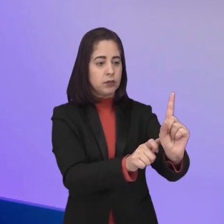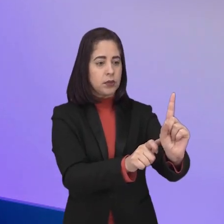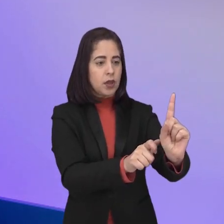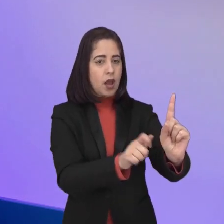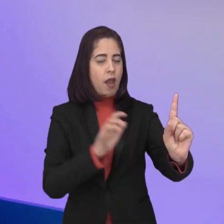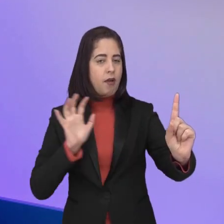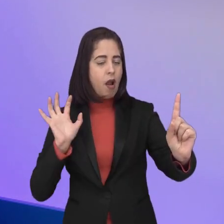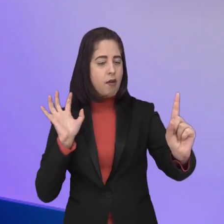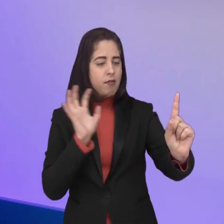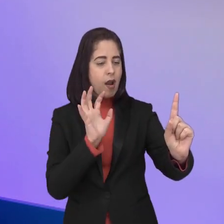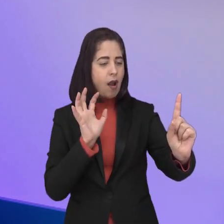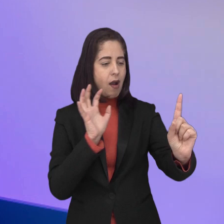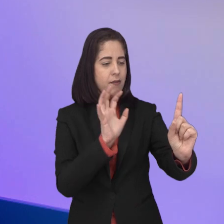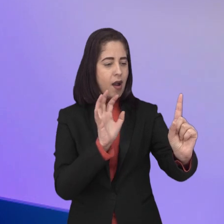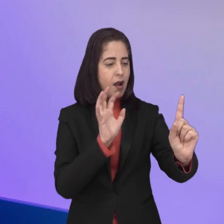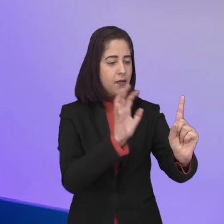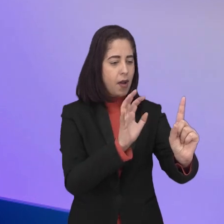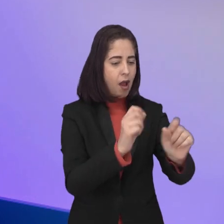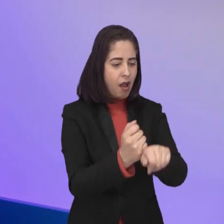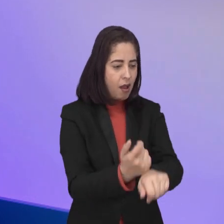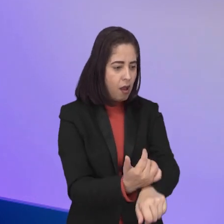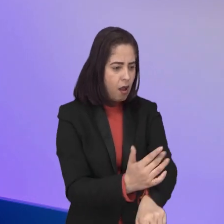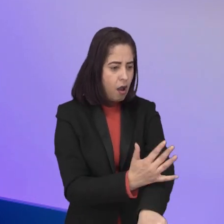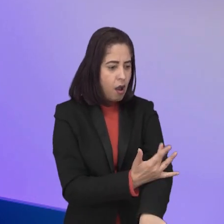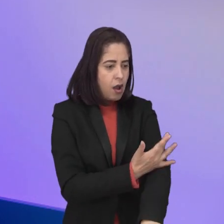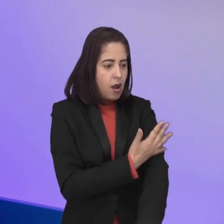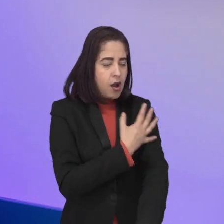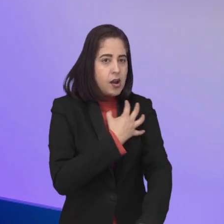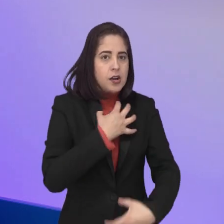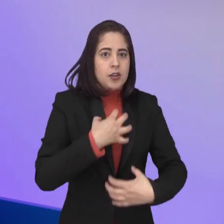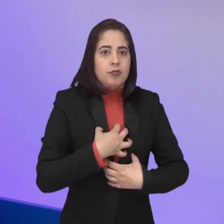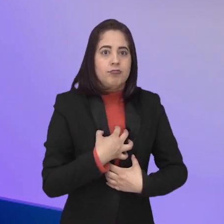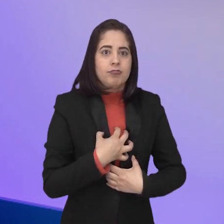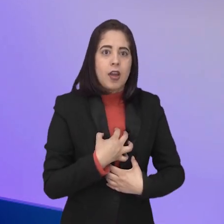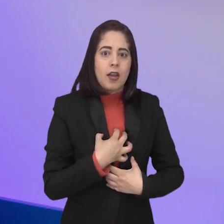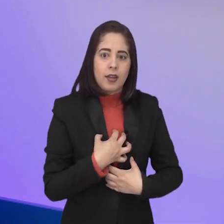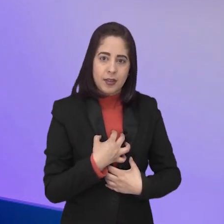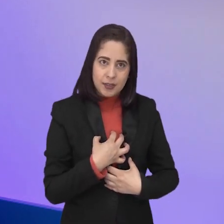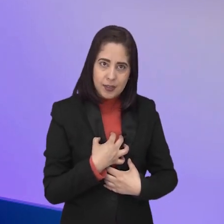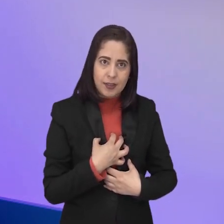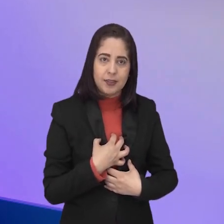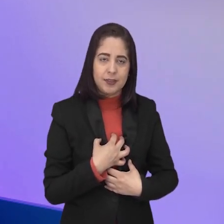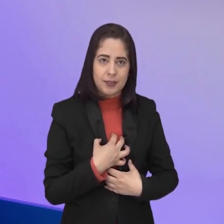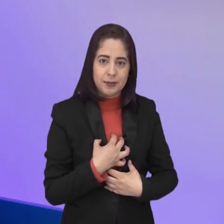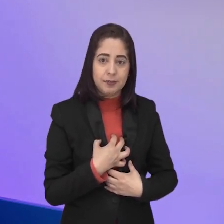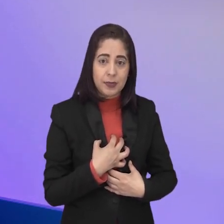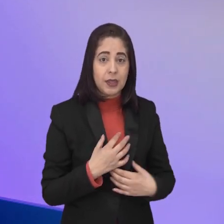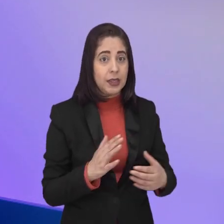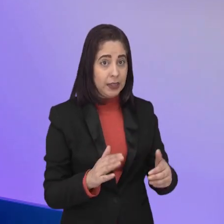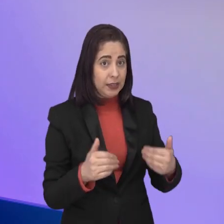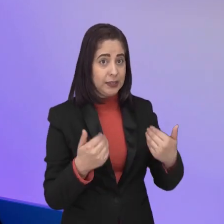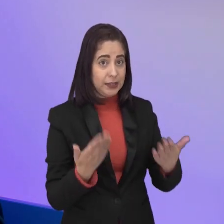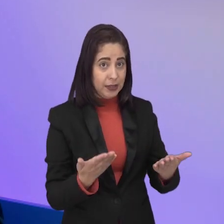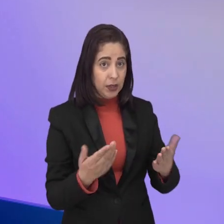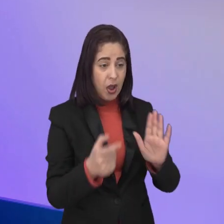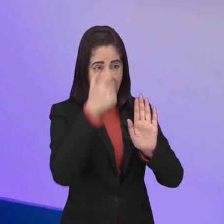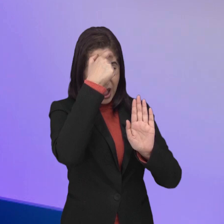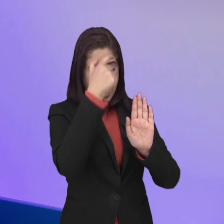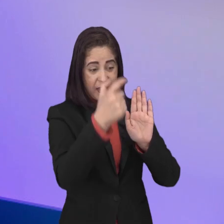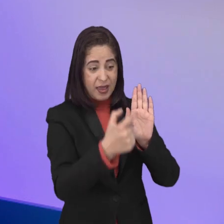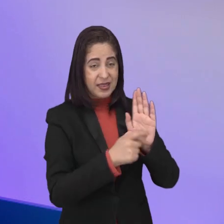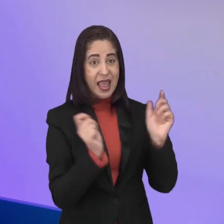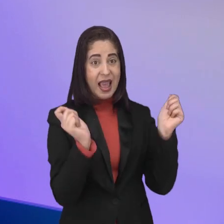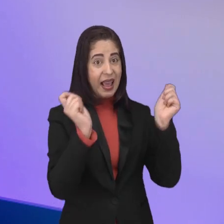em outras circunstâncias não gerariam. Sim. Esse que é o grande nó da questão, né? Essa capacidade